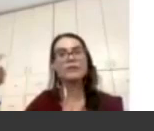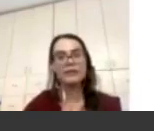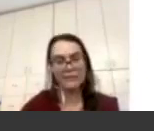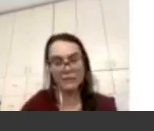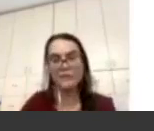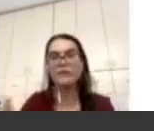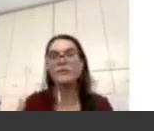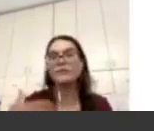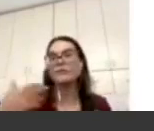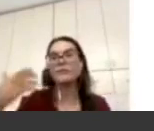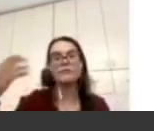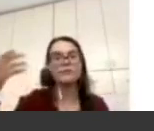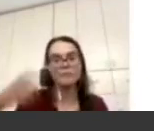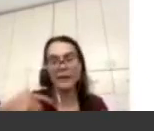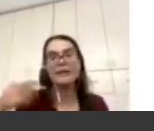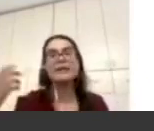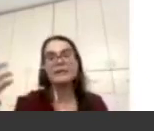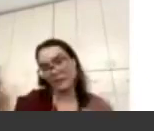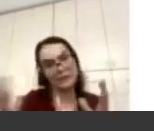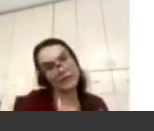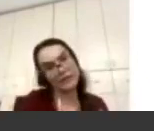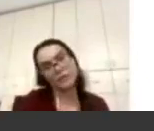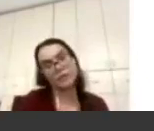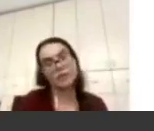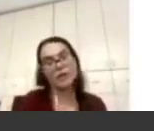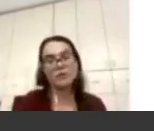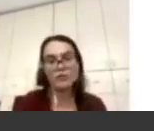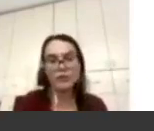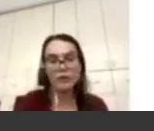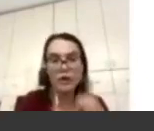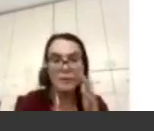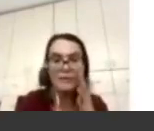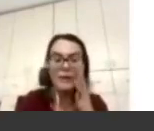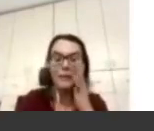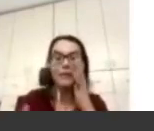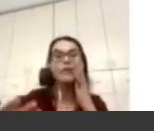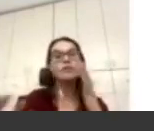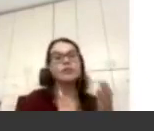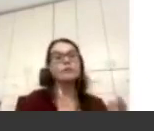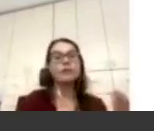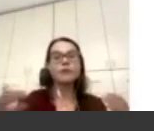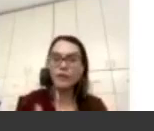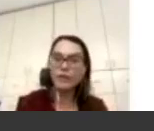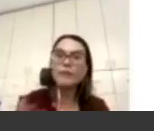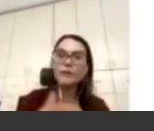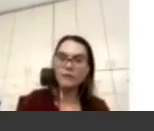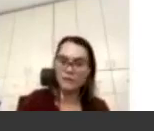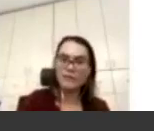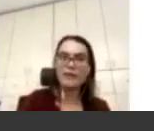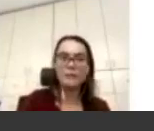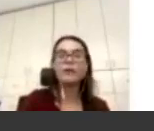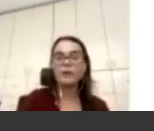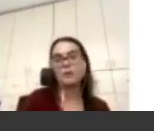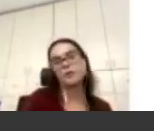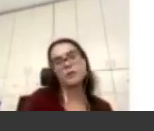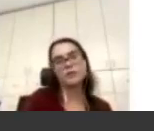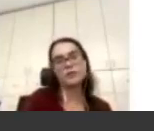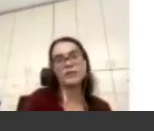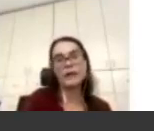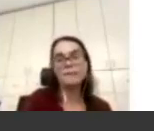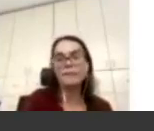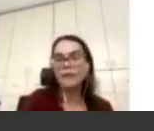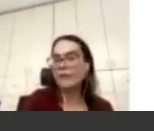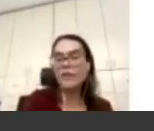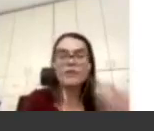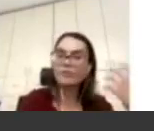faço solicitação inclusive para CFT no âmbito de Florianópolis, para que aquilo seja incluído e padronizado, para que eu realmente possa